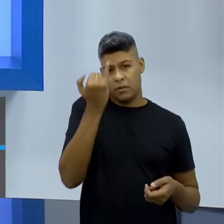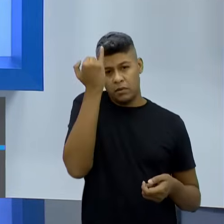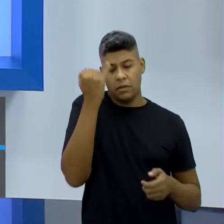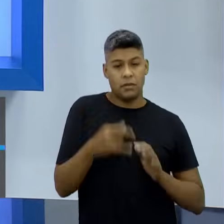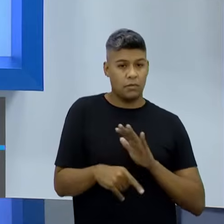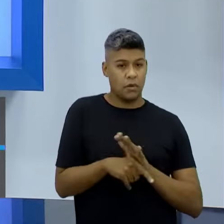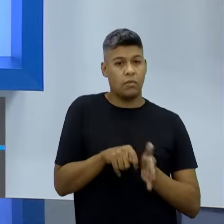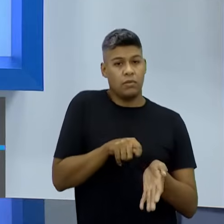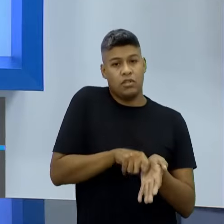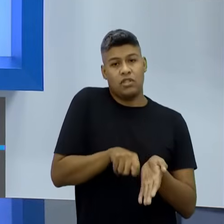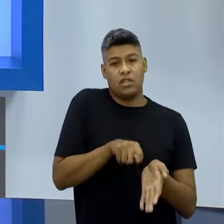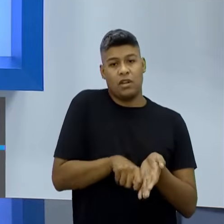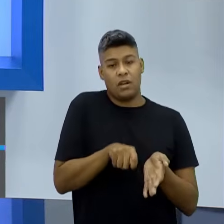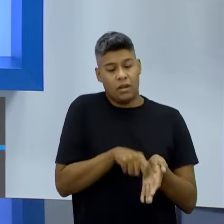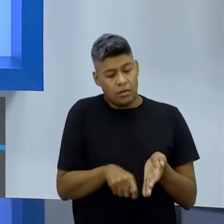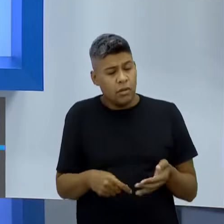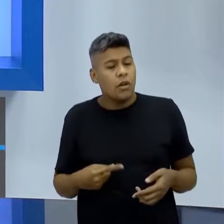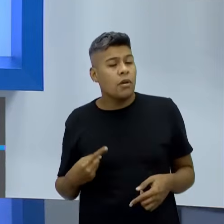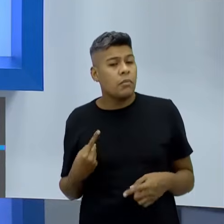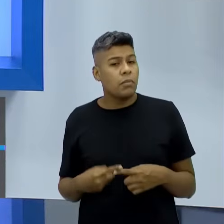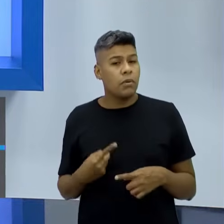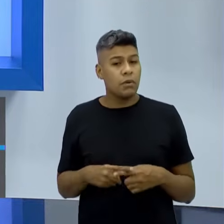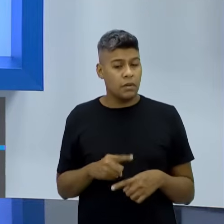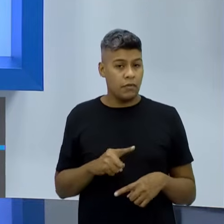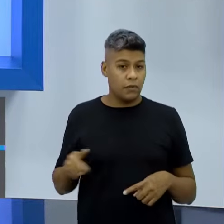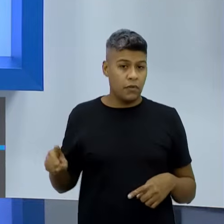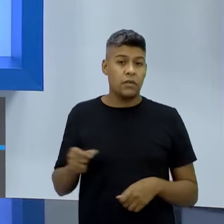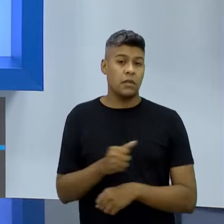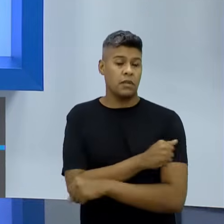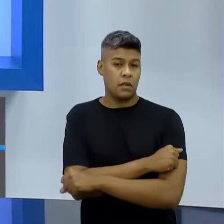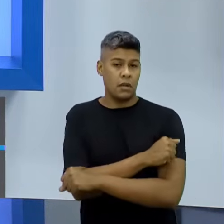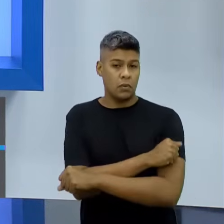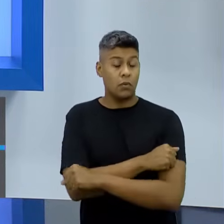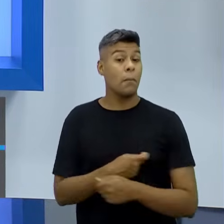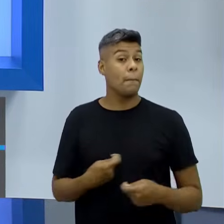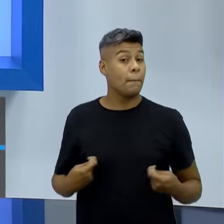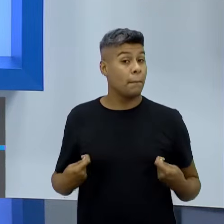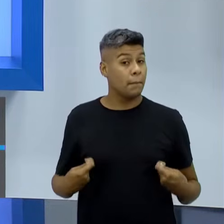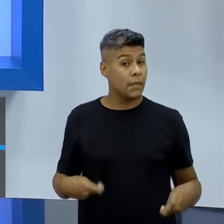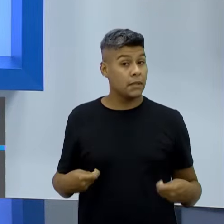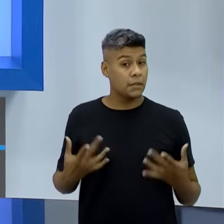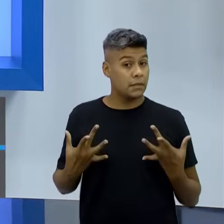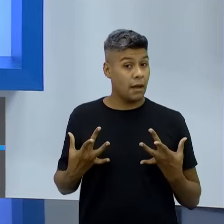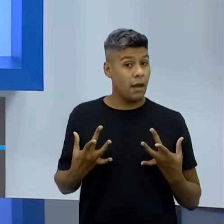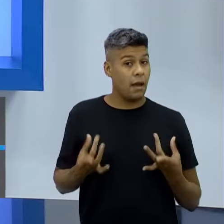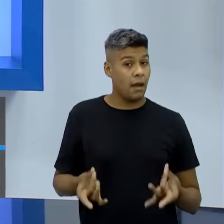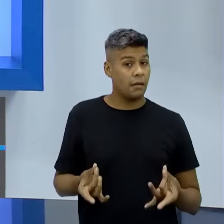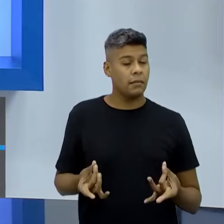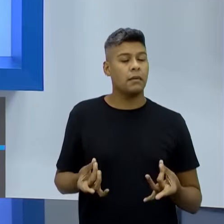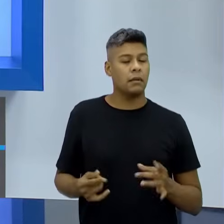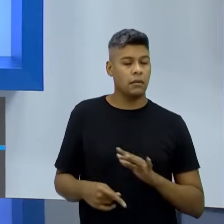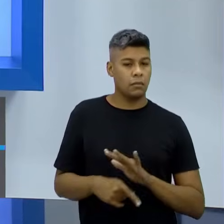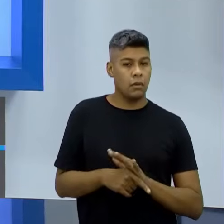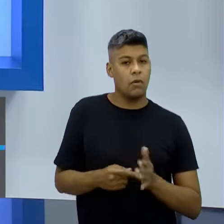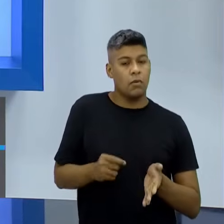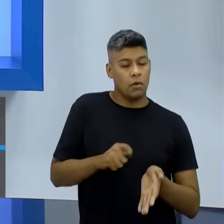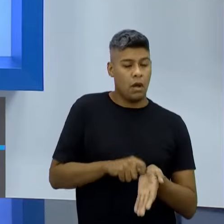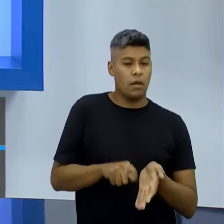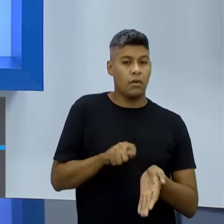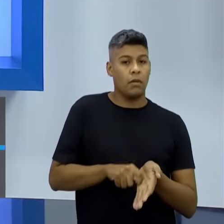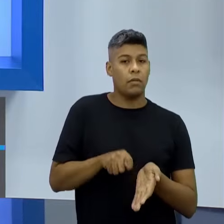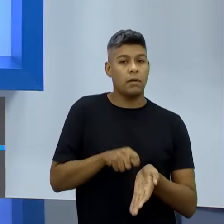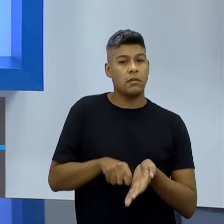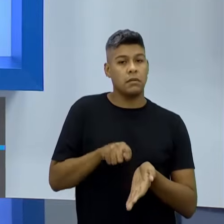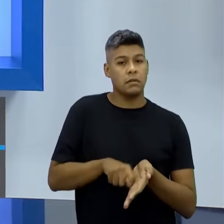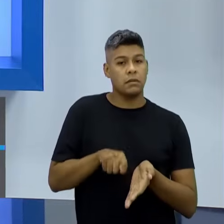então, do diário de bordo e por que você, estudante, precisa estar atento com o seu caderno de